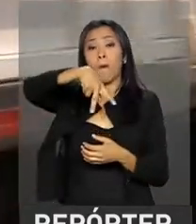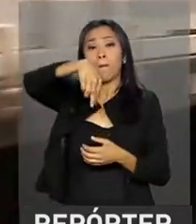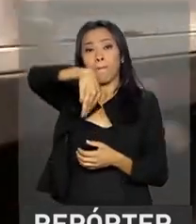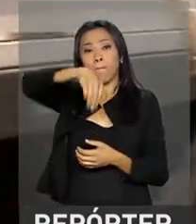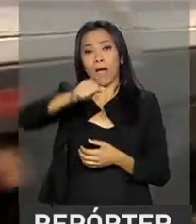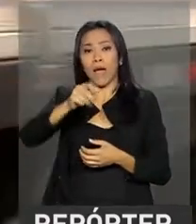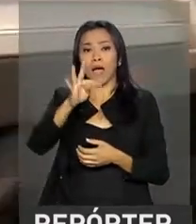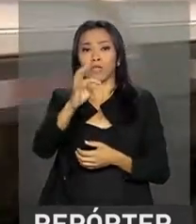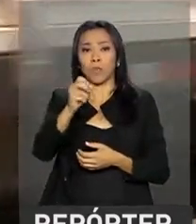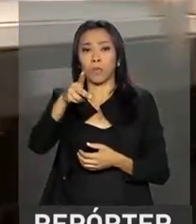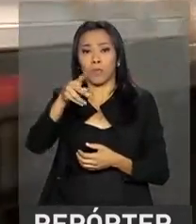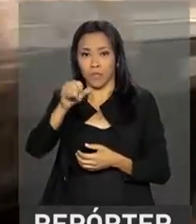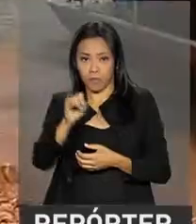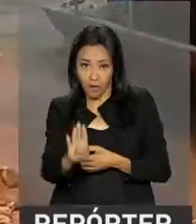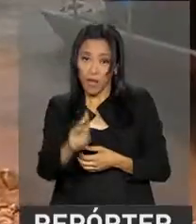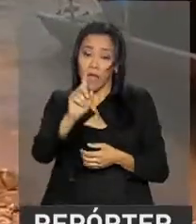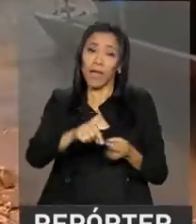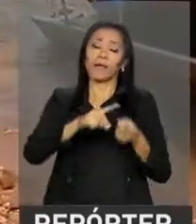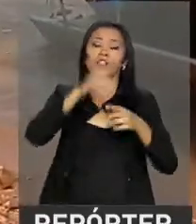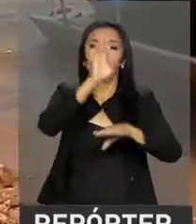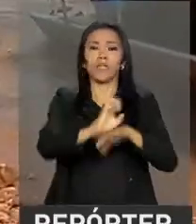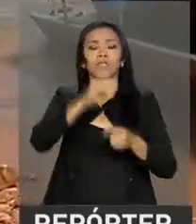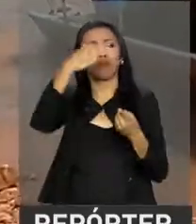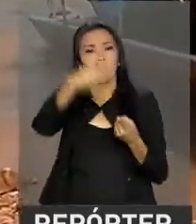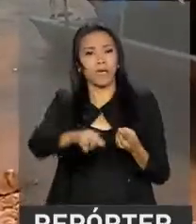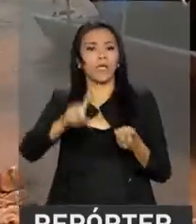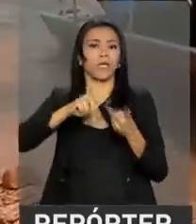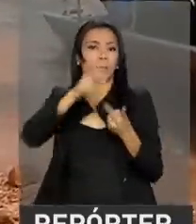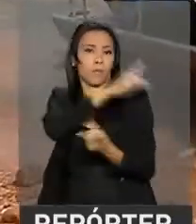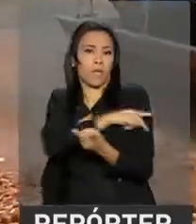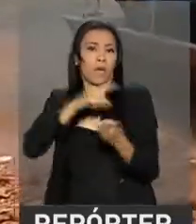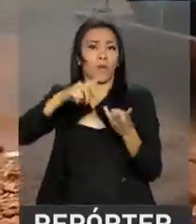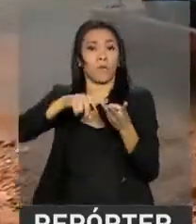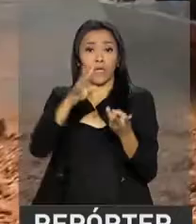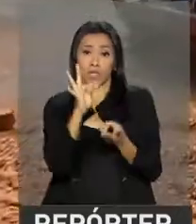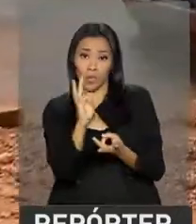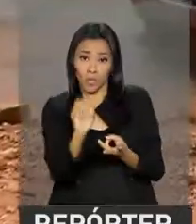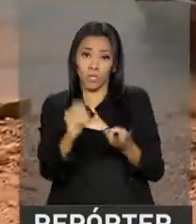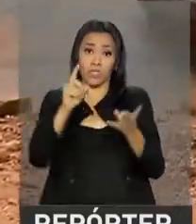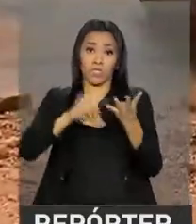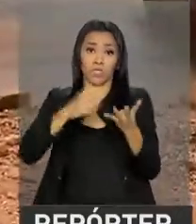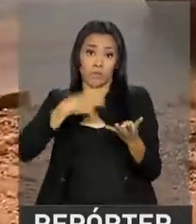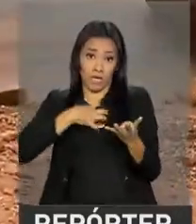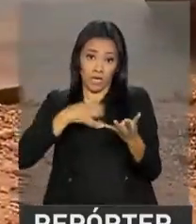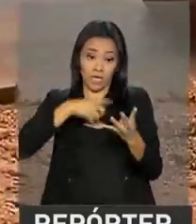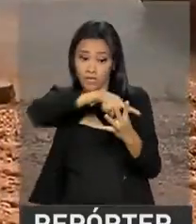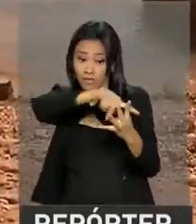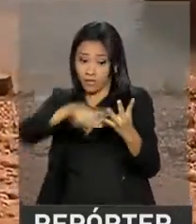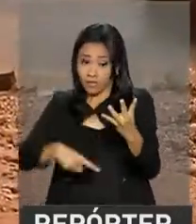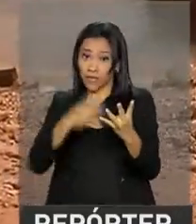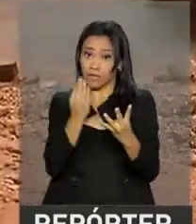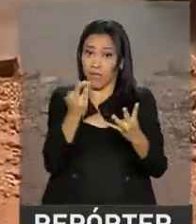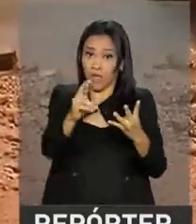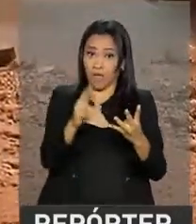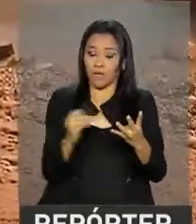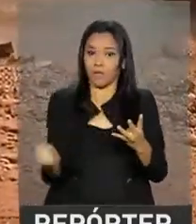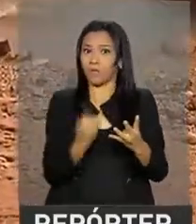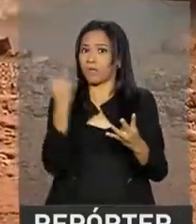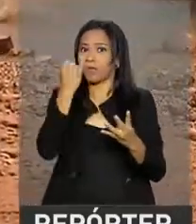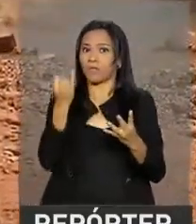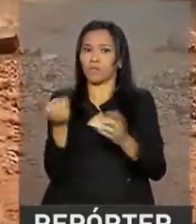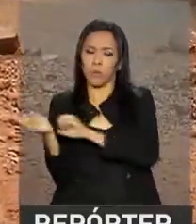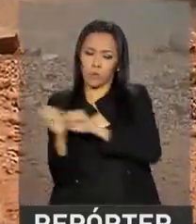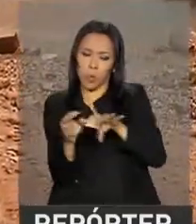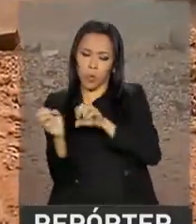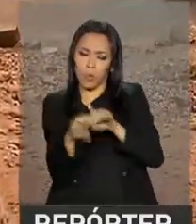os estados do maranhão do piauí do tocantins e da bahia que inclusive tem aumentado a participação na produção agrícola nacional